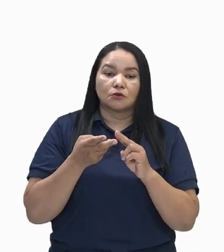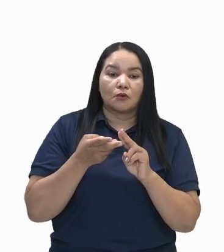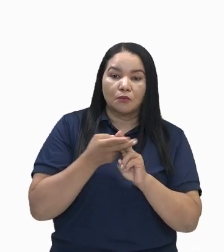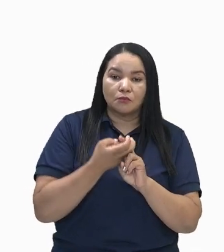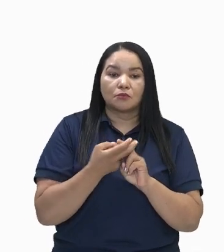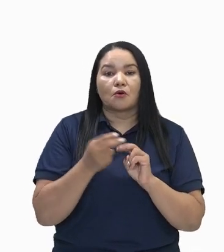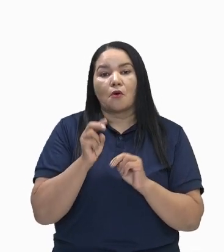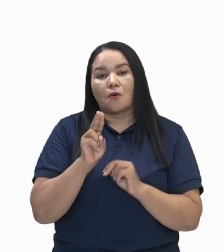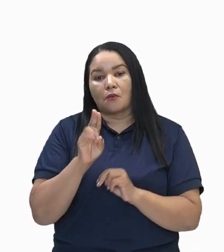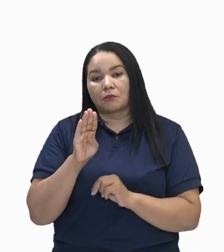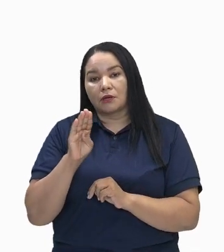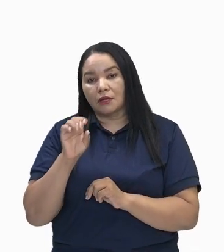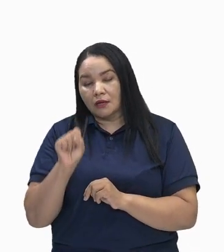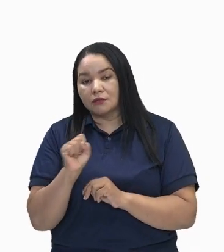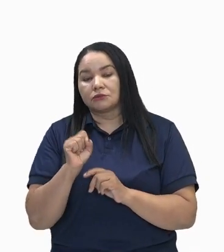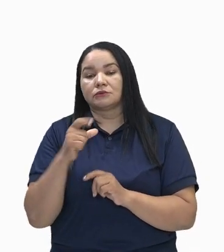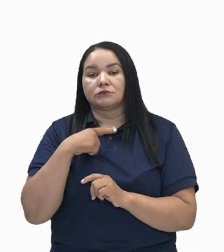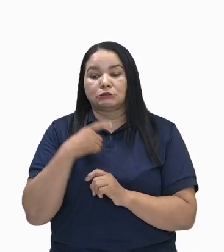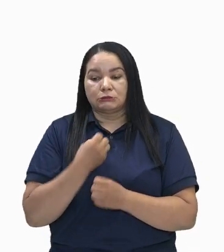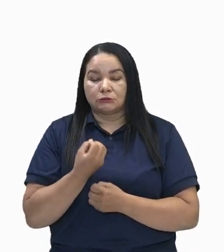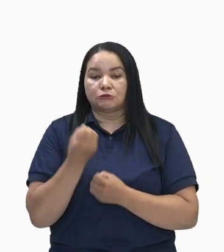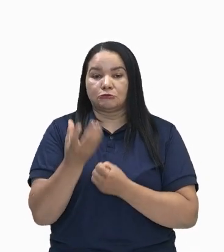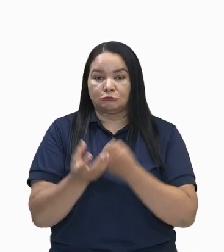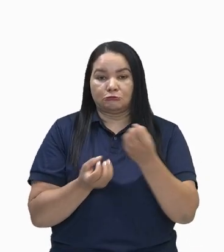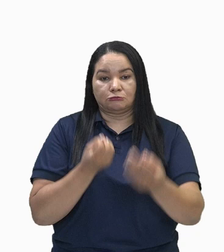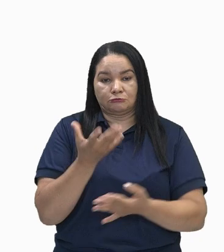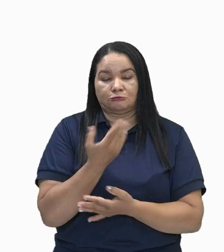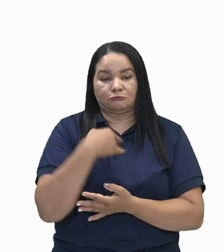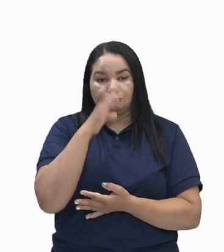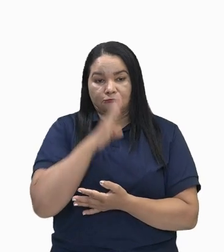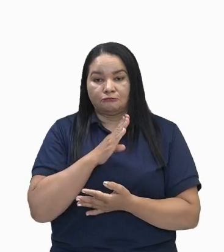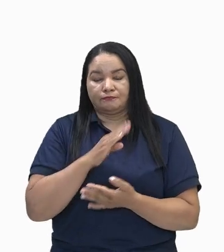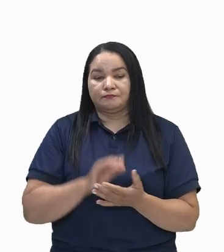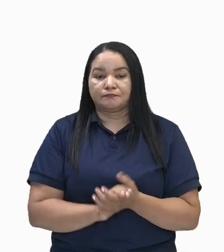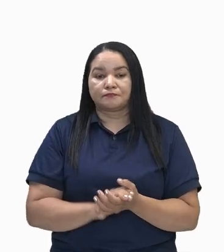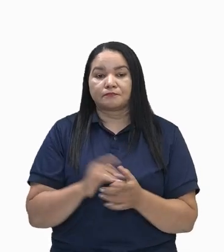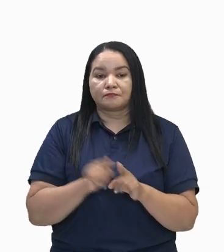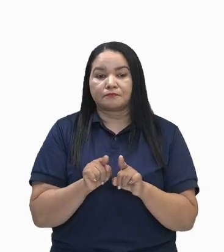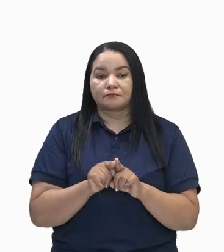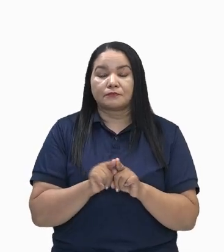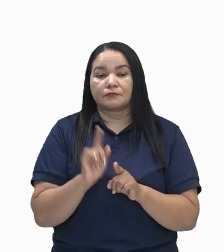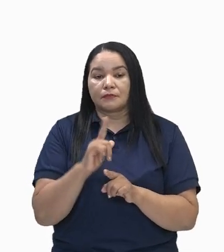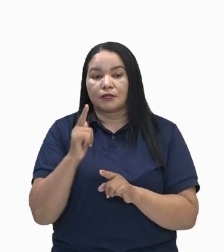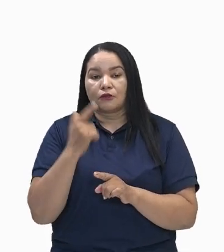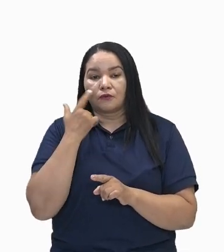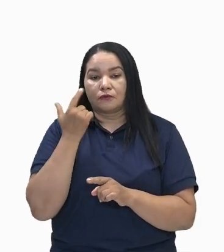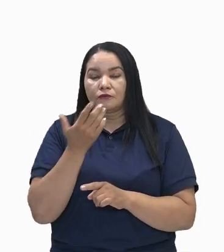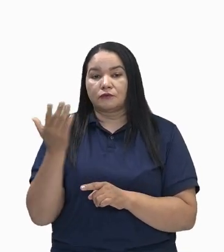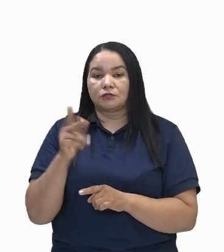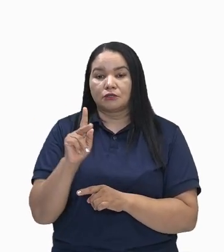certo? E agora para o HPV.